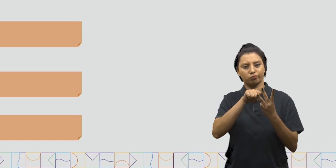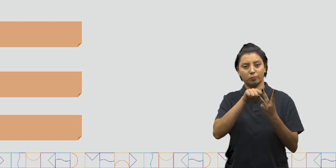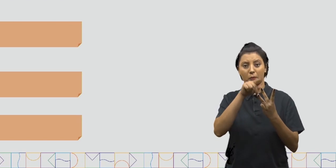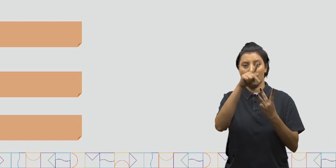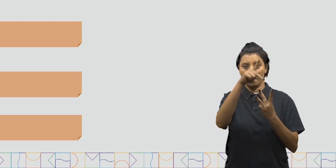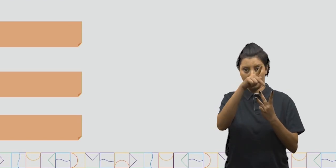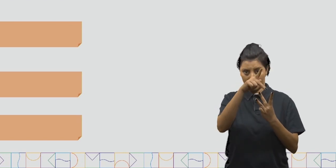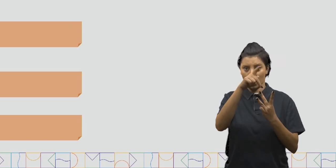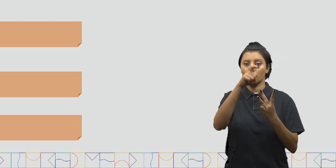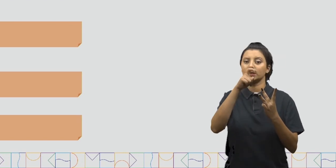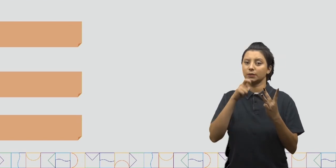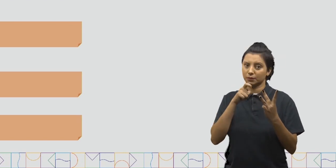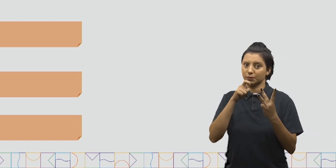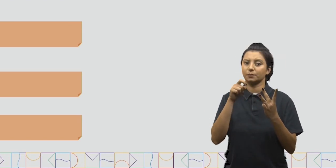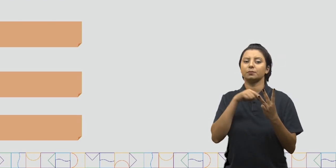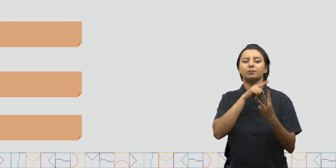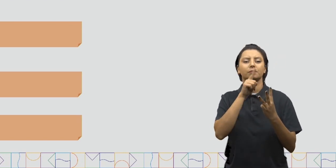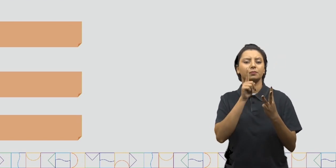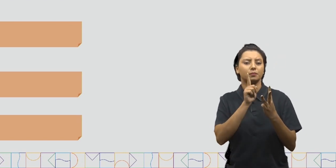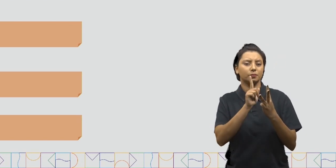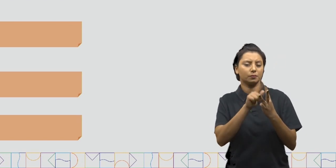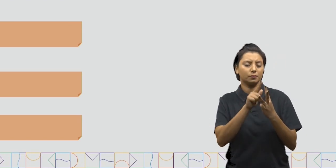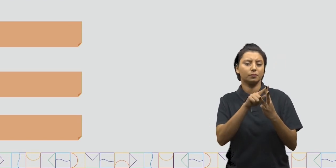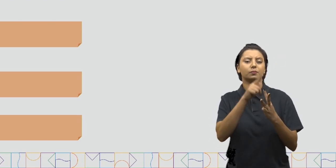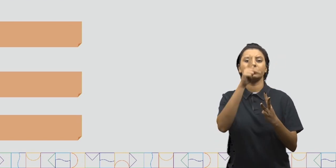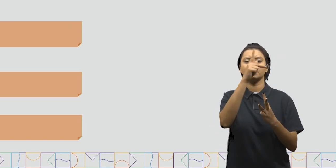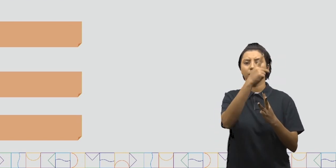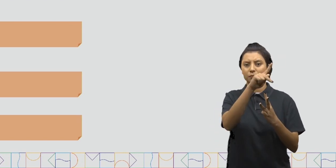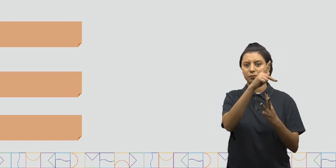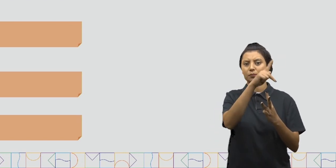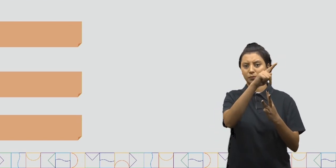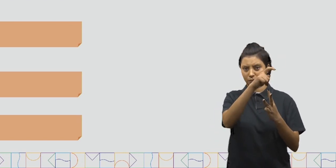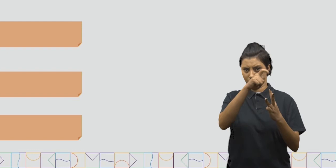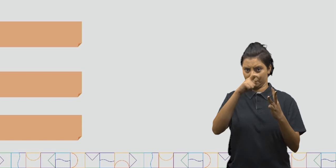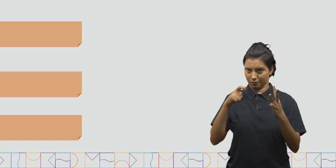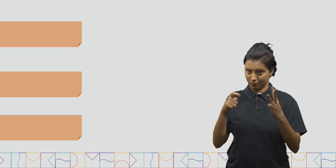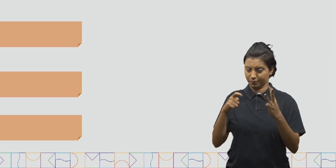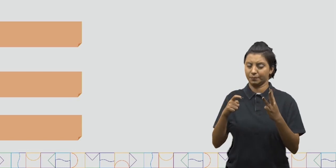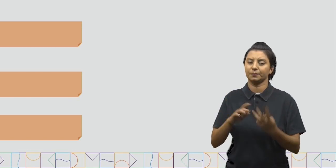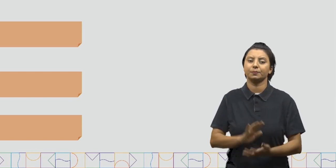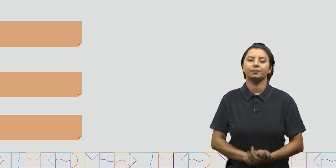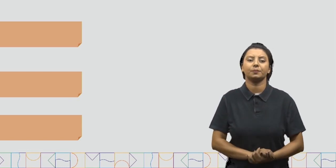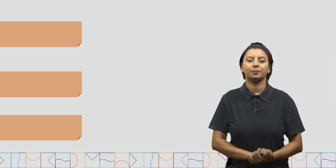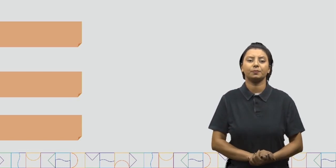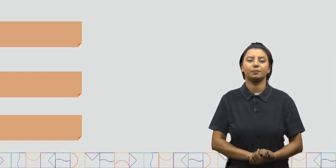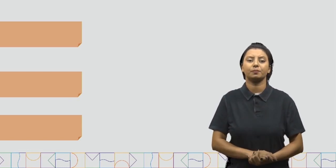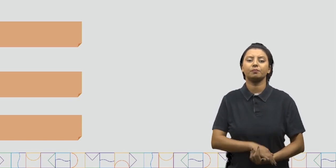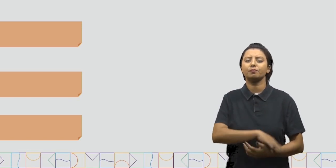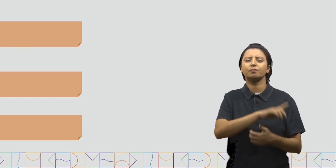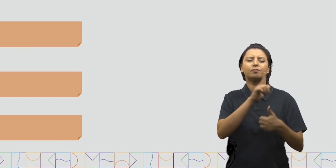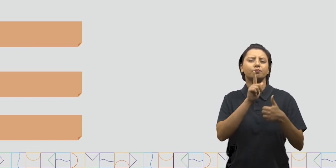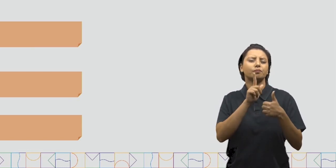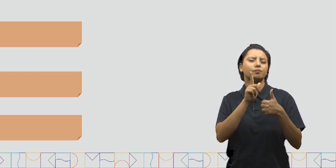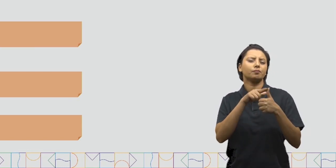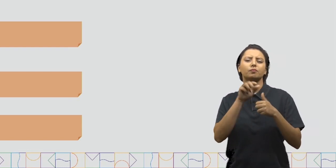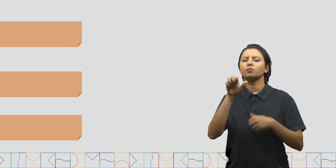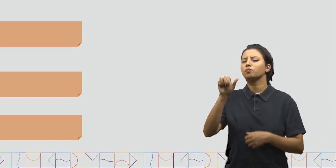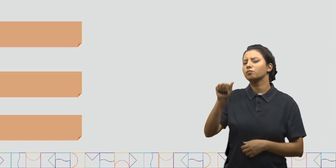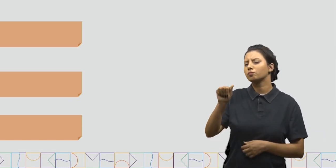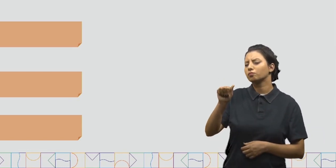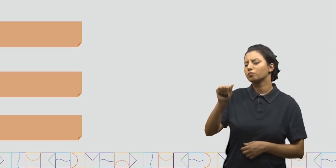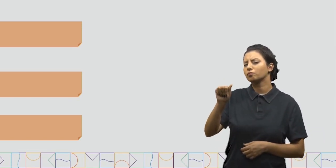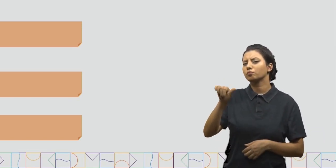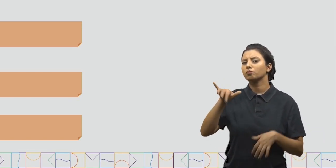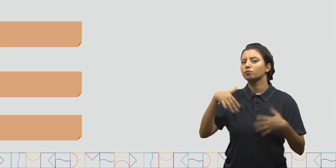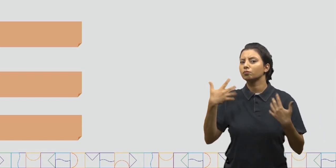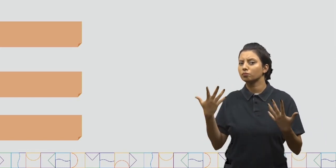é penúltima, paroxítona. E quando é a antepenúltima, proparoxítona. Ali na palavra papagaio,